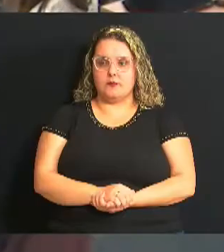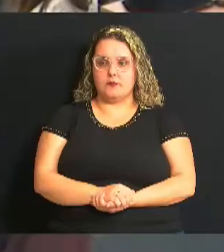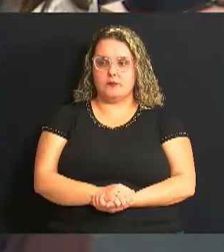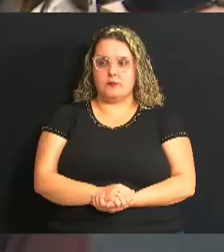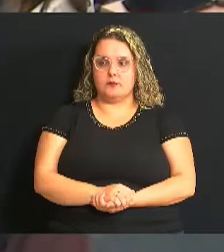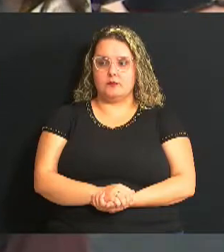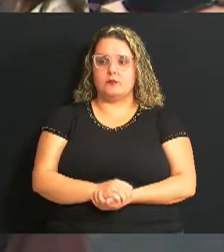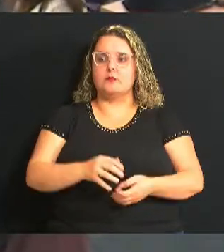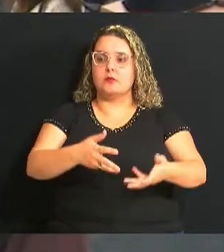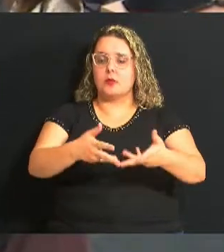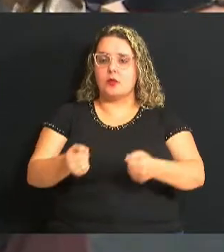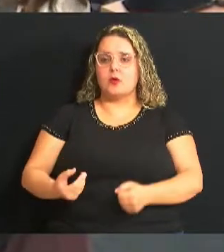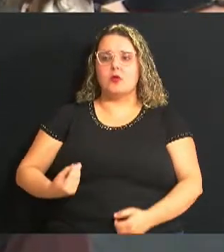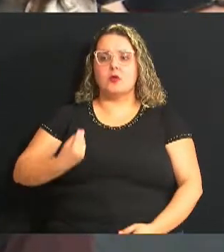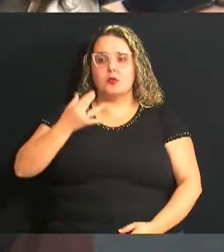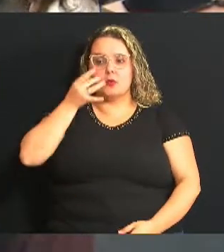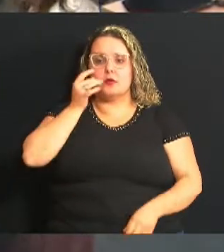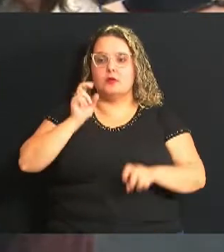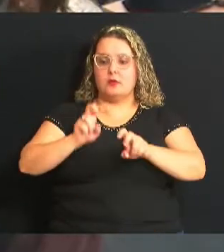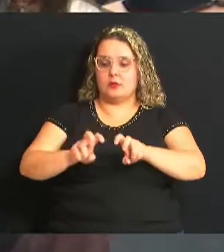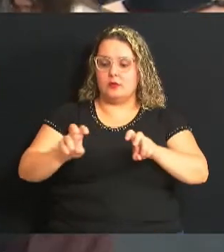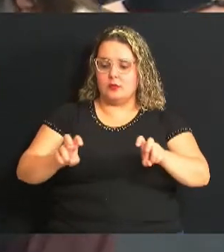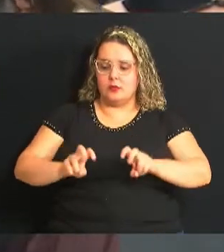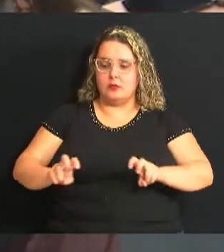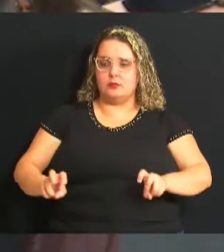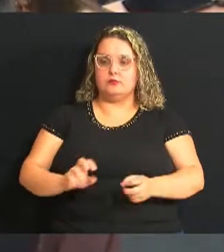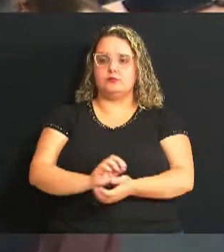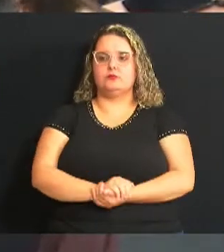Convidamos os presentes a tomarem assento.